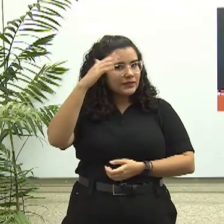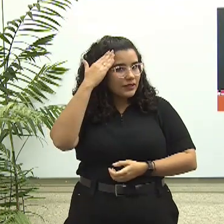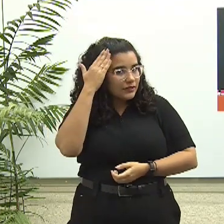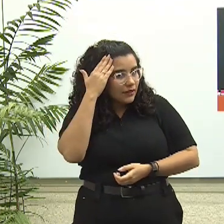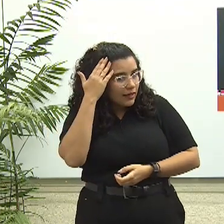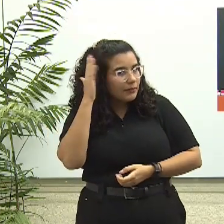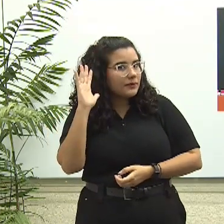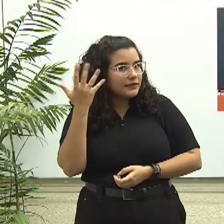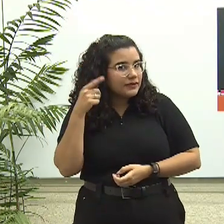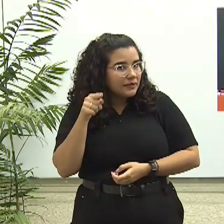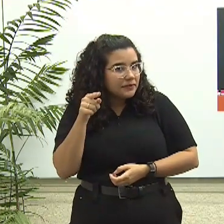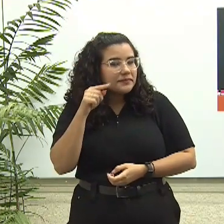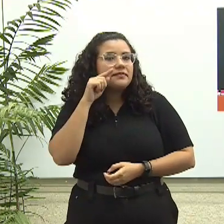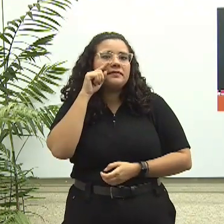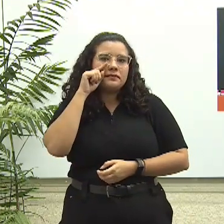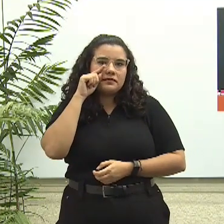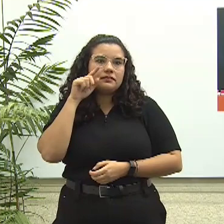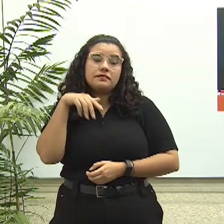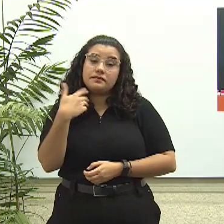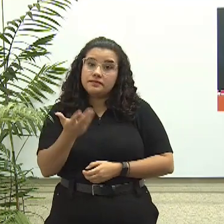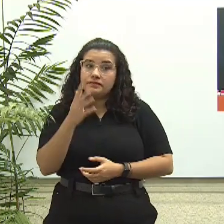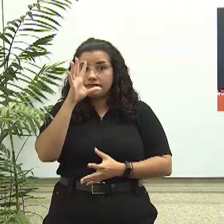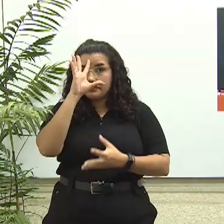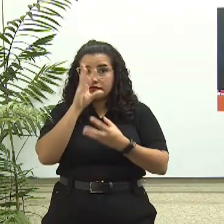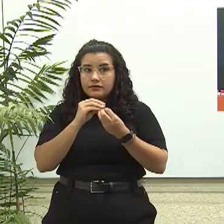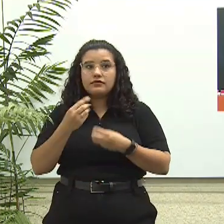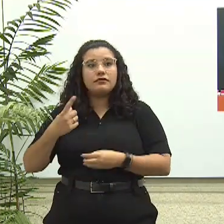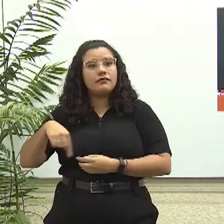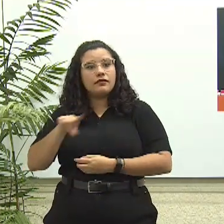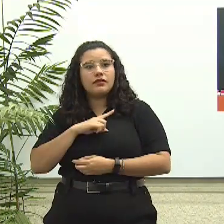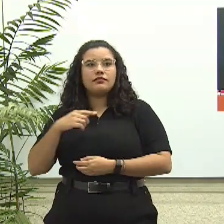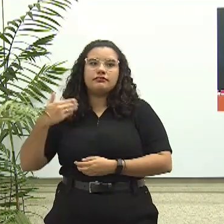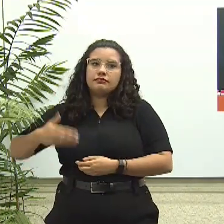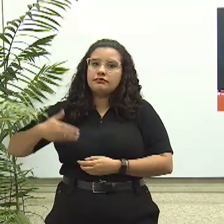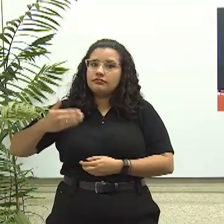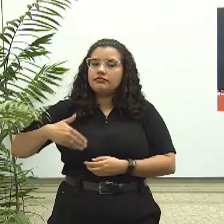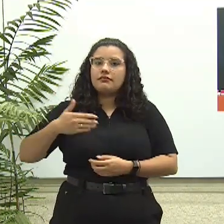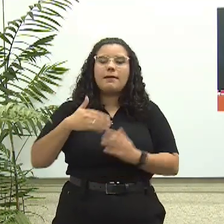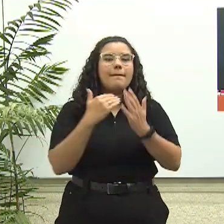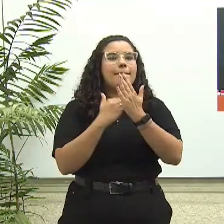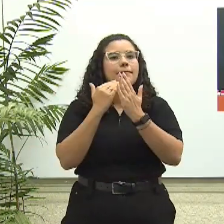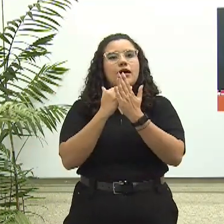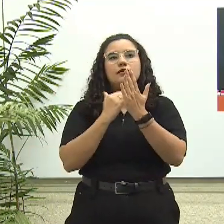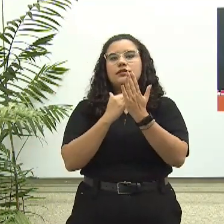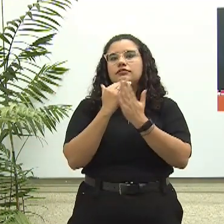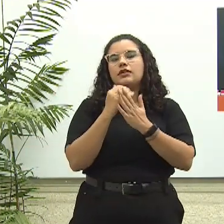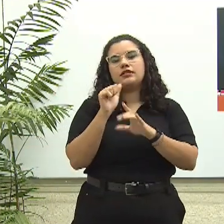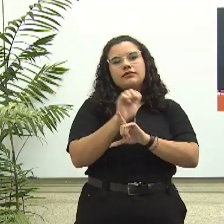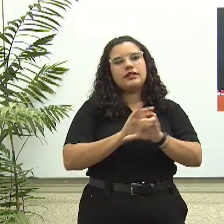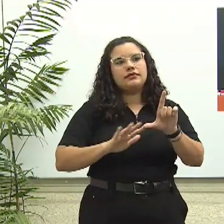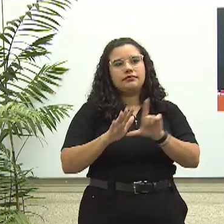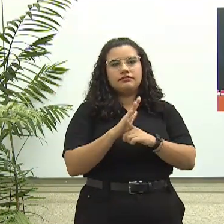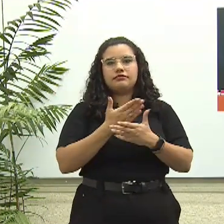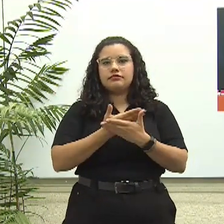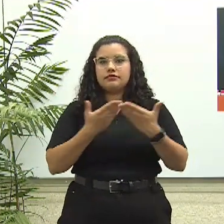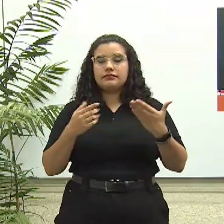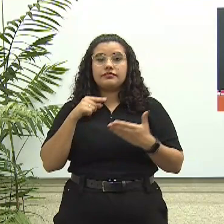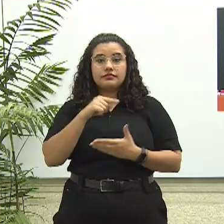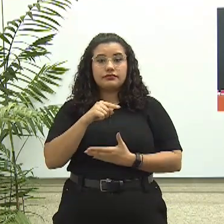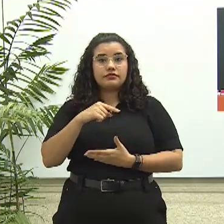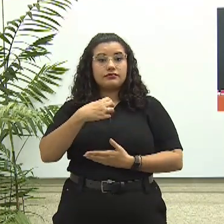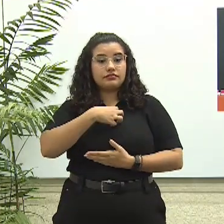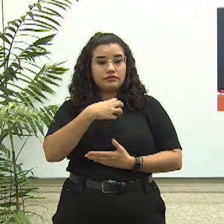dessa situação quer dizer cada vez mais nós rumamos para essa para essa plataformização e essa ideologia que acompanha a